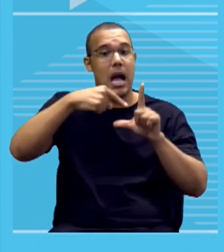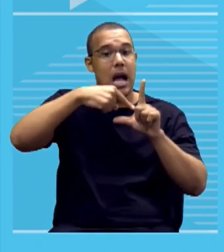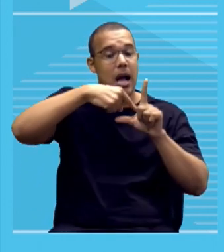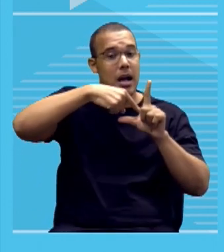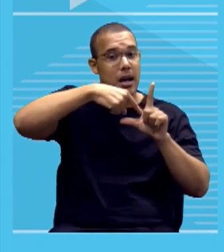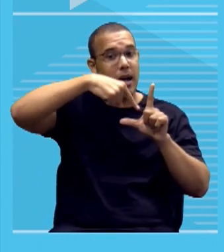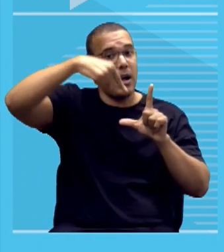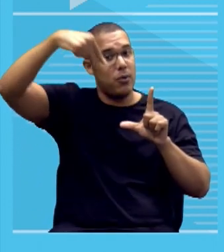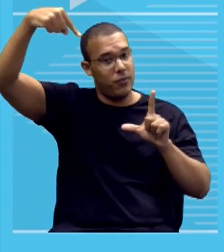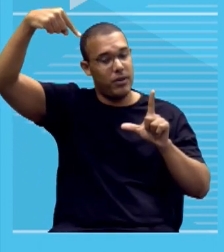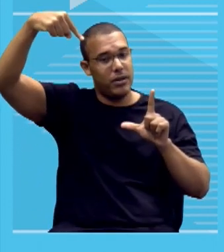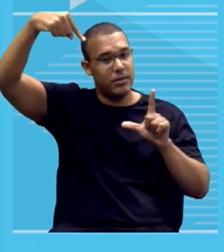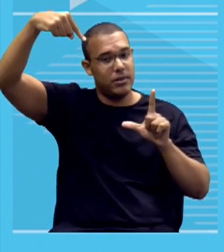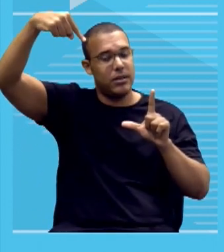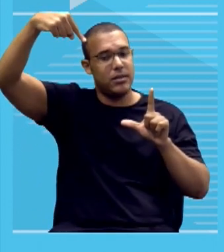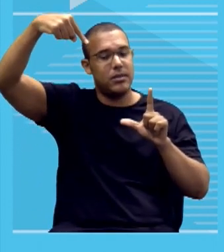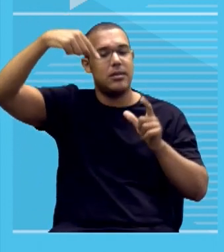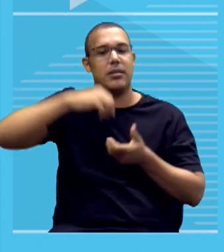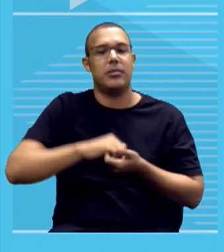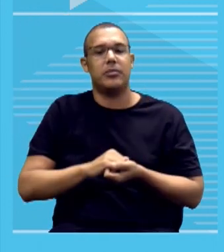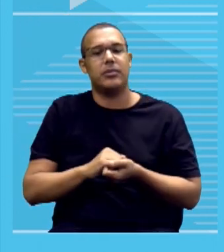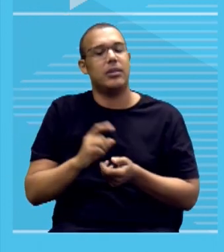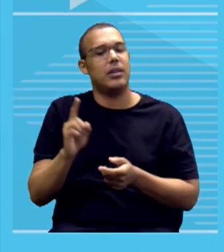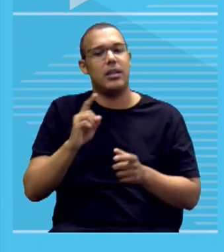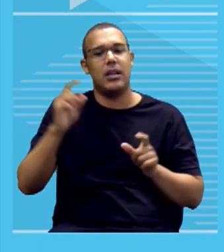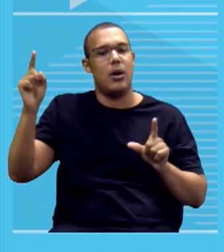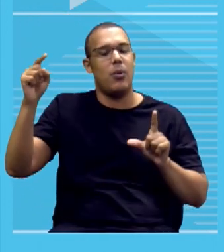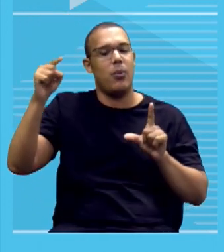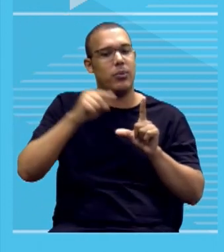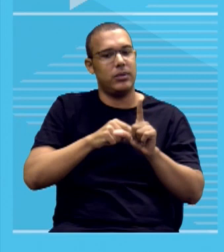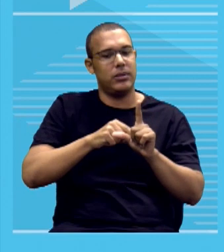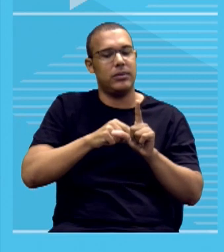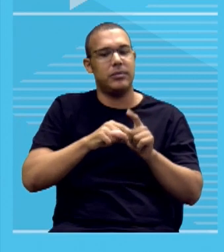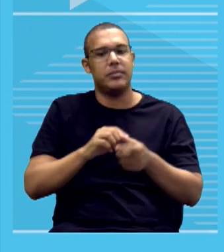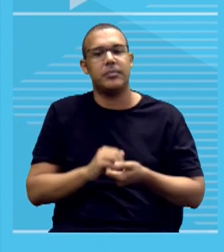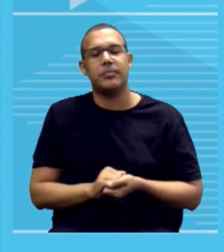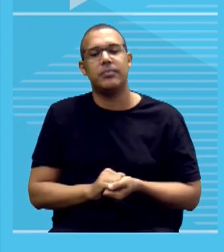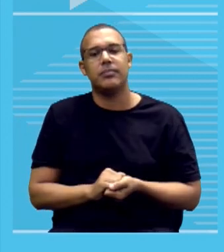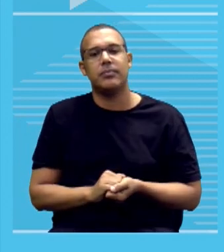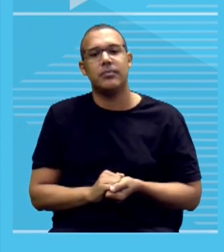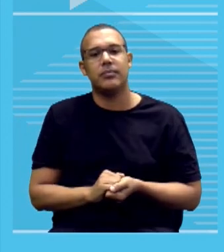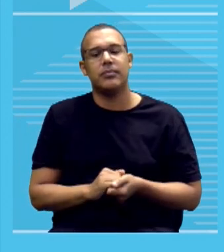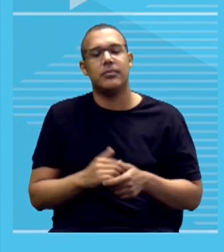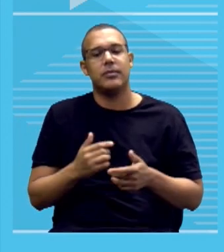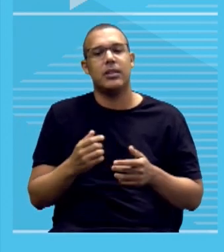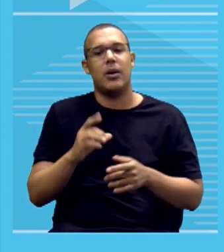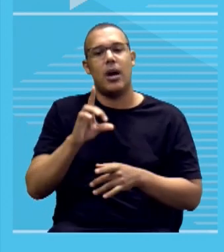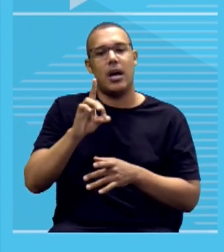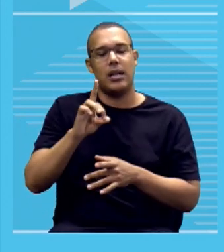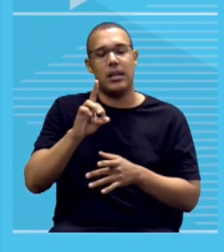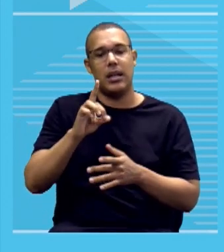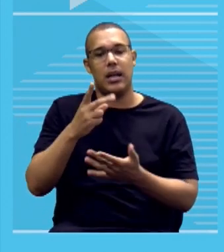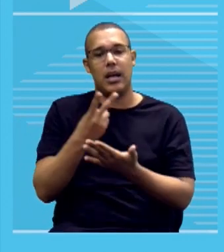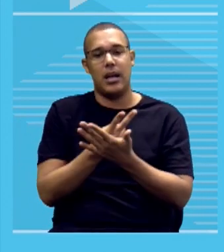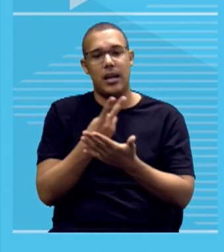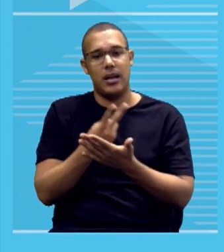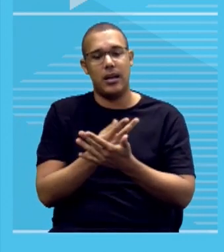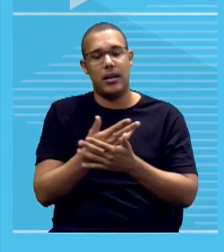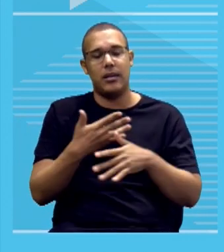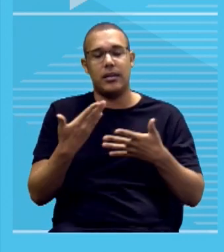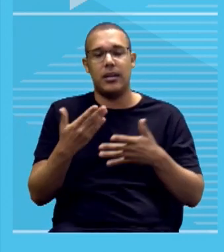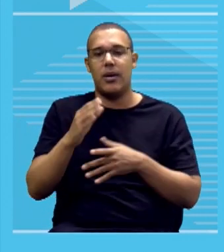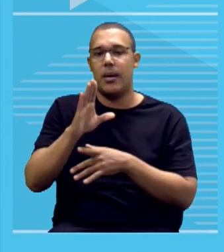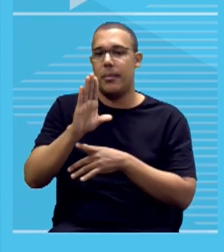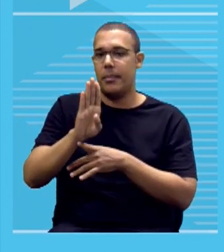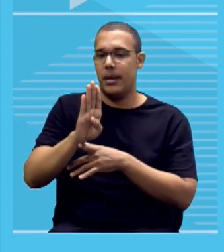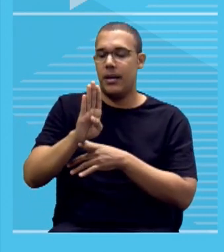de um receptor é crescente e não decrescente, né? Então, isso torna a letra D falsa, o que capacita a letra B